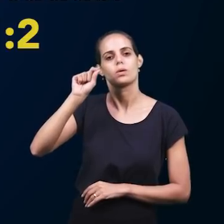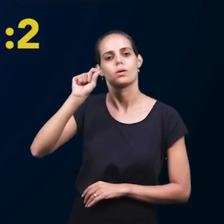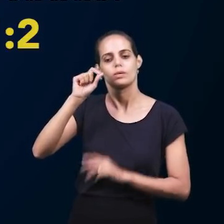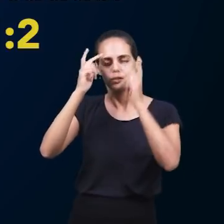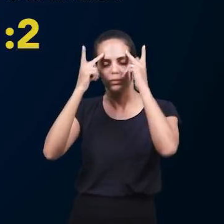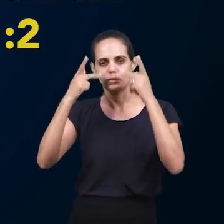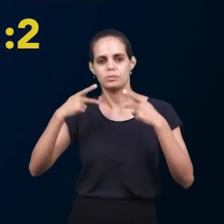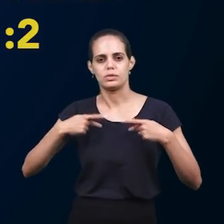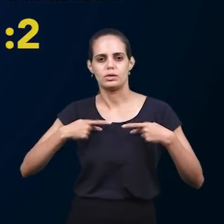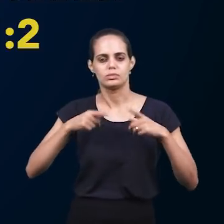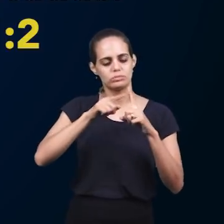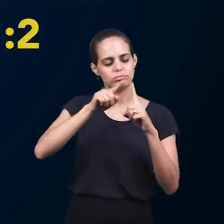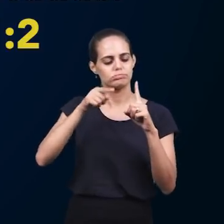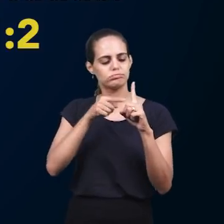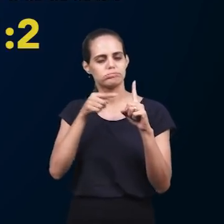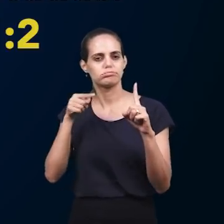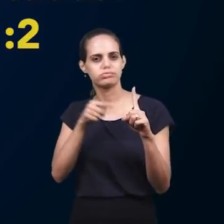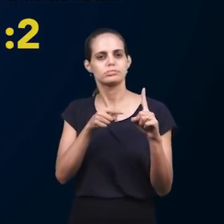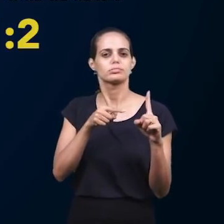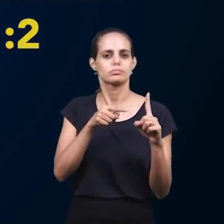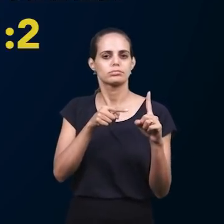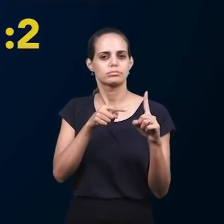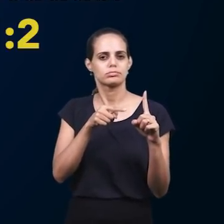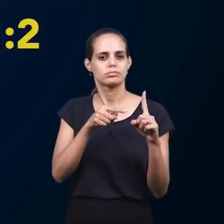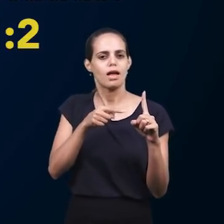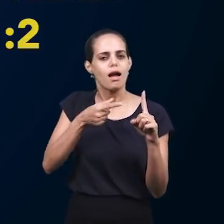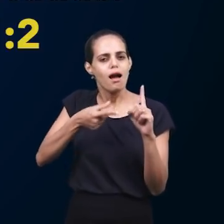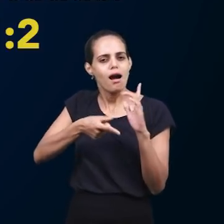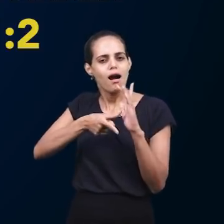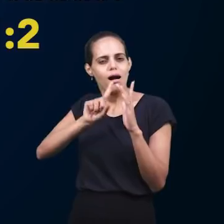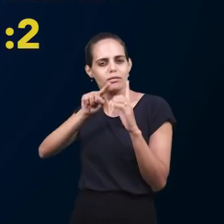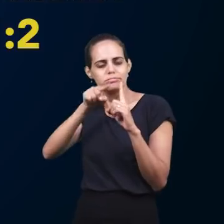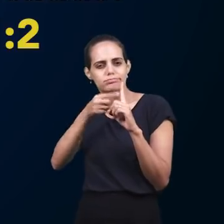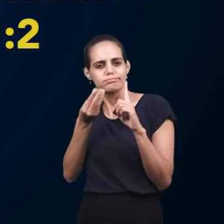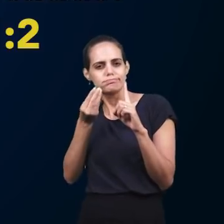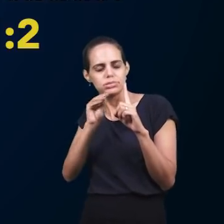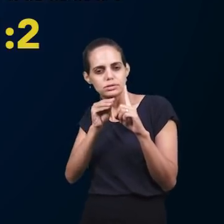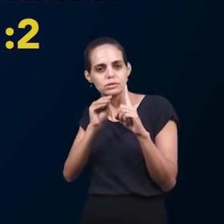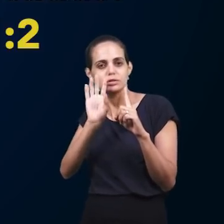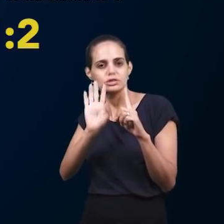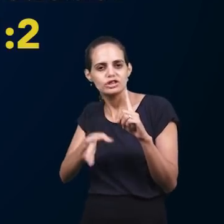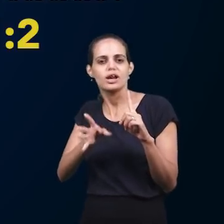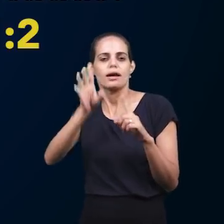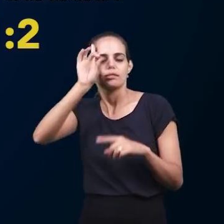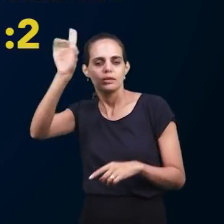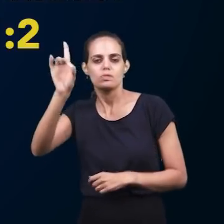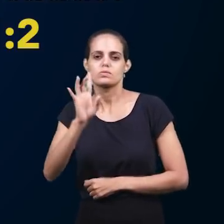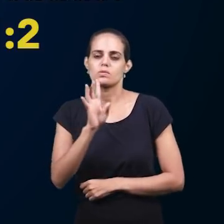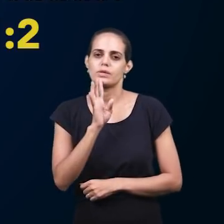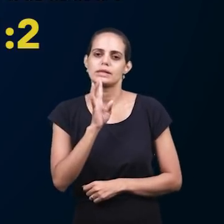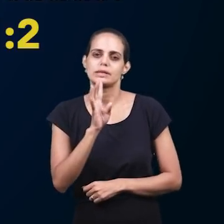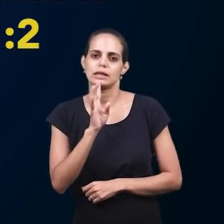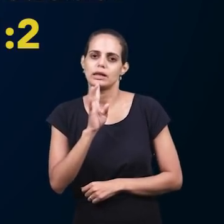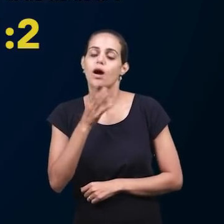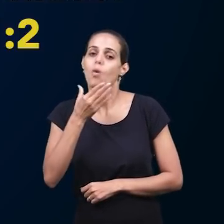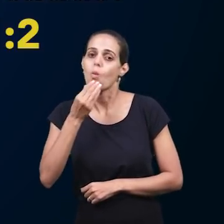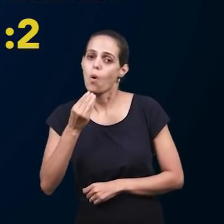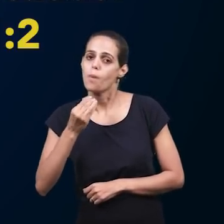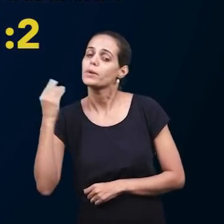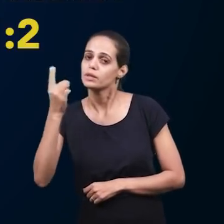Davi, desde o ventre, ainda informe, o Senhor já o conhecia. Nós podemos ver a presença